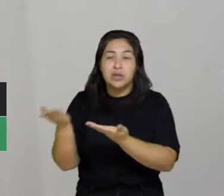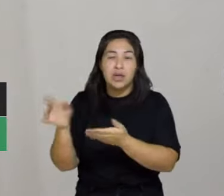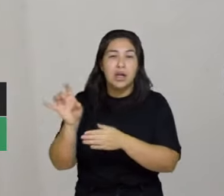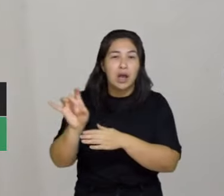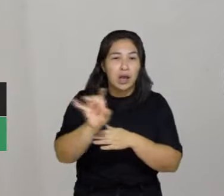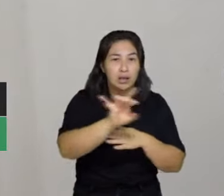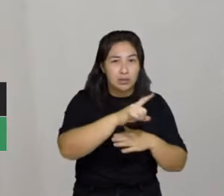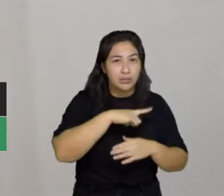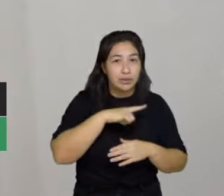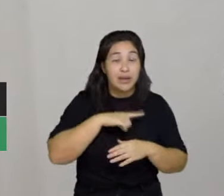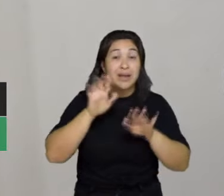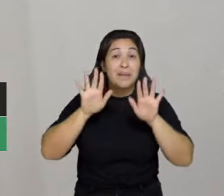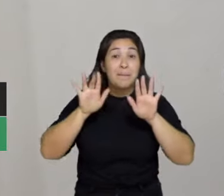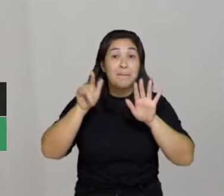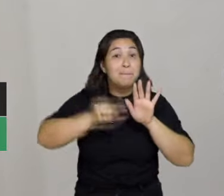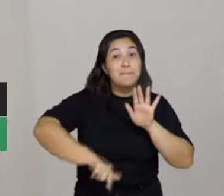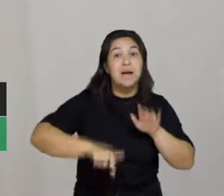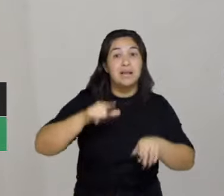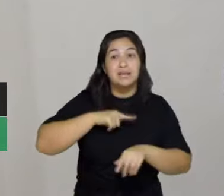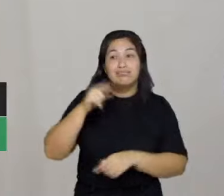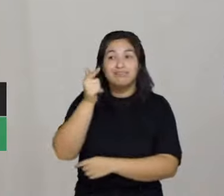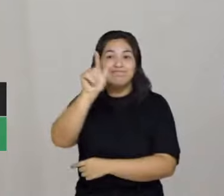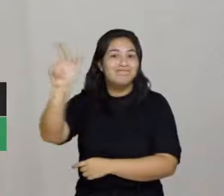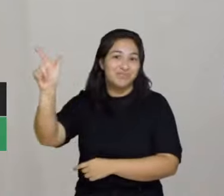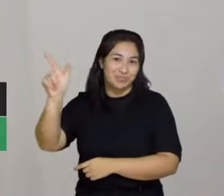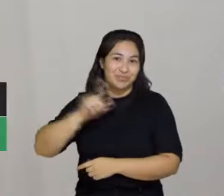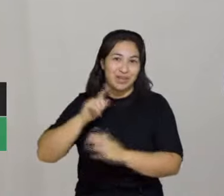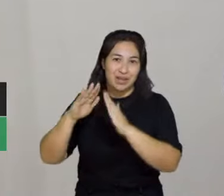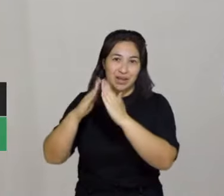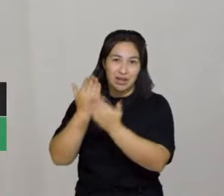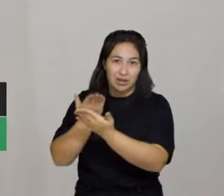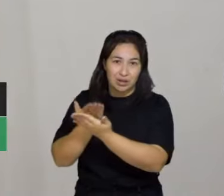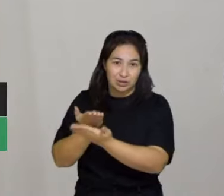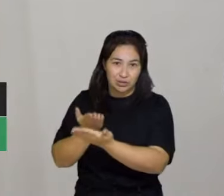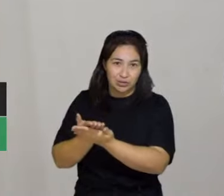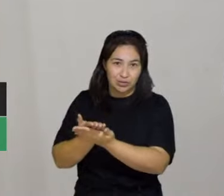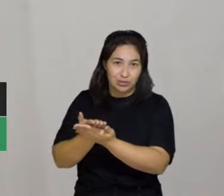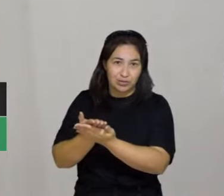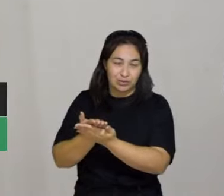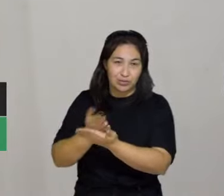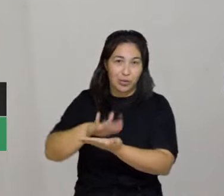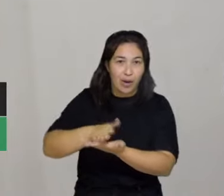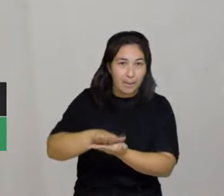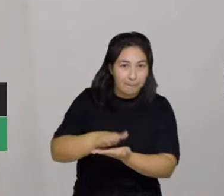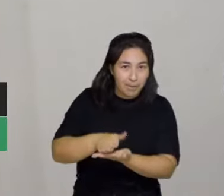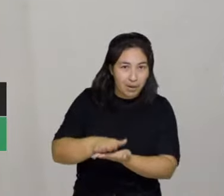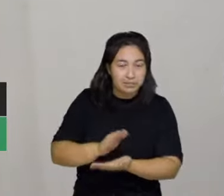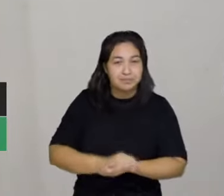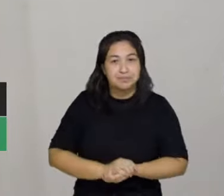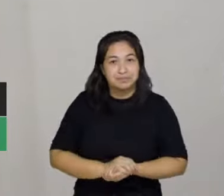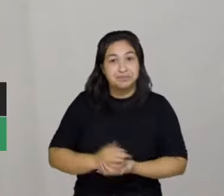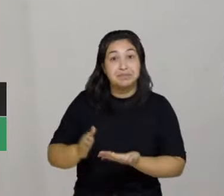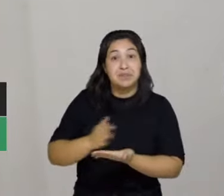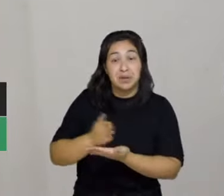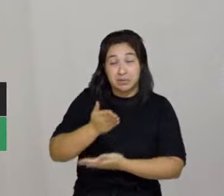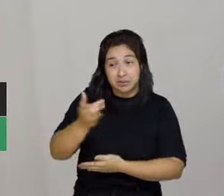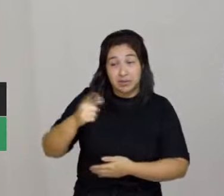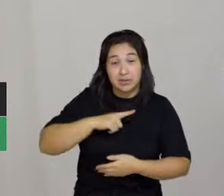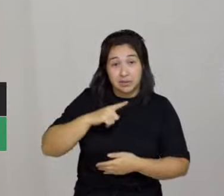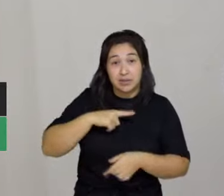outras cidades, como... de outras regiões do Estado, que também acabam tendo essa